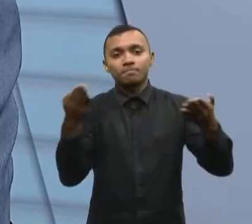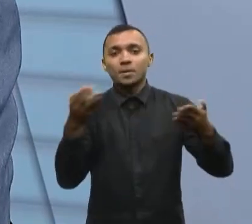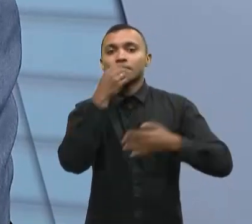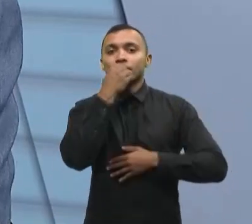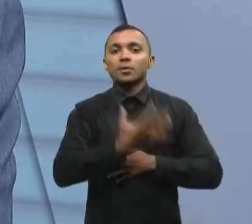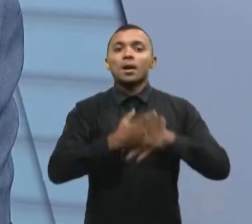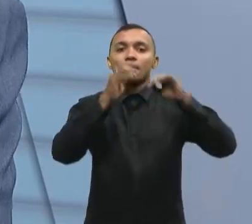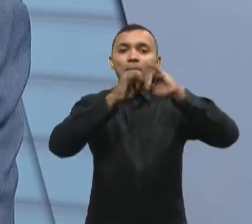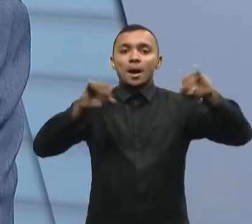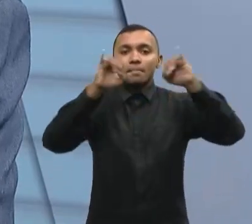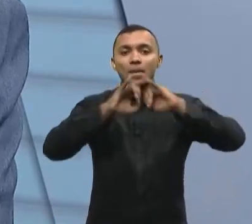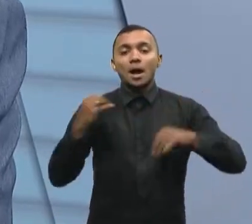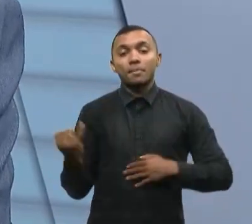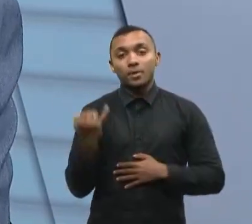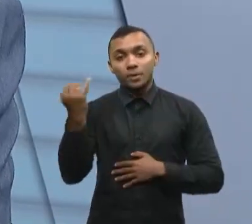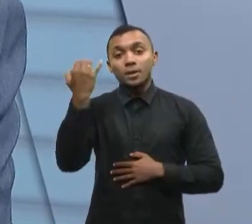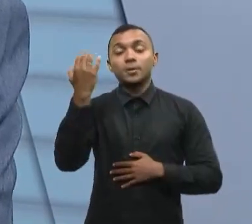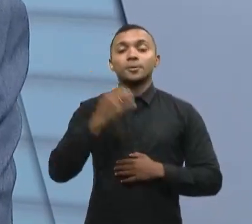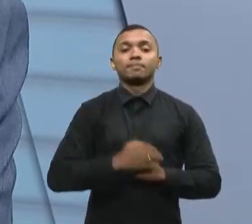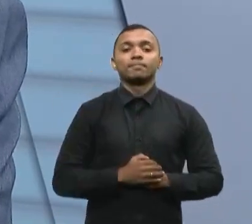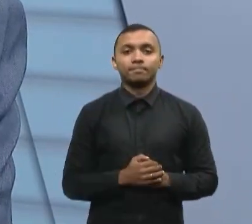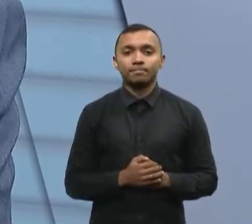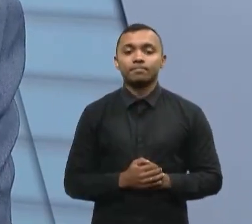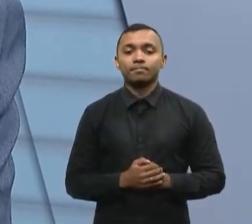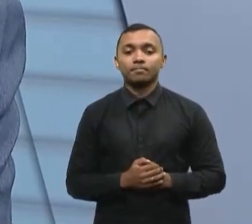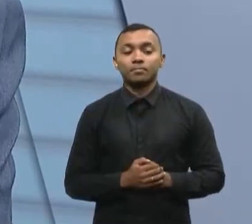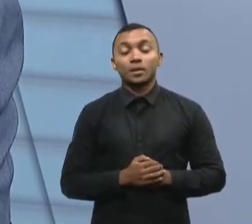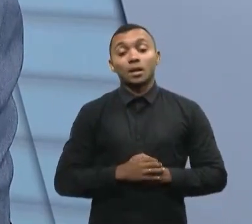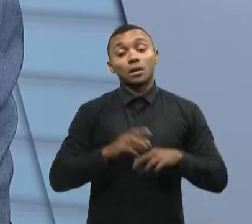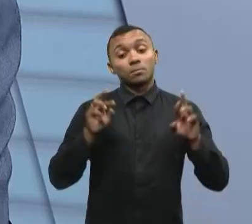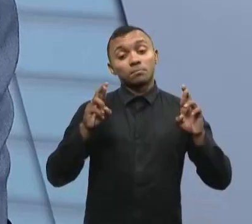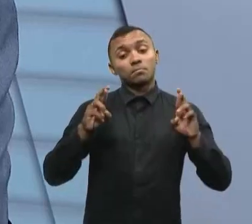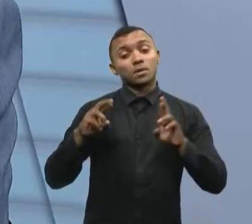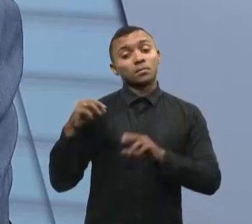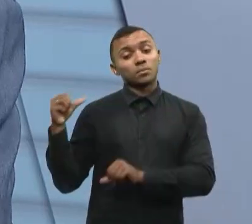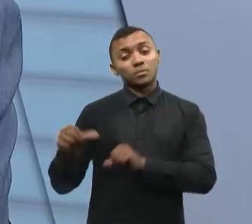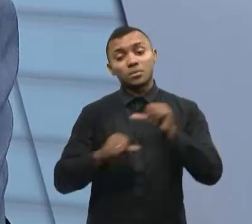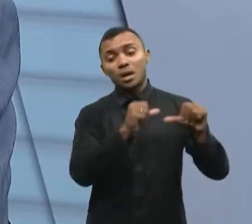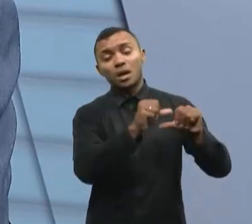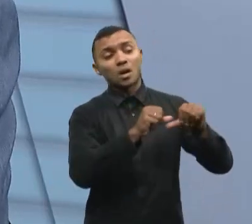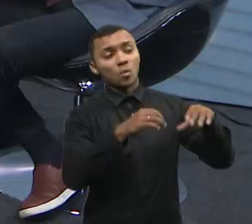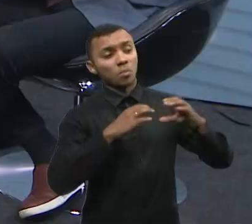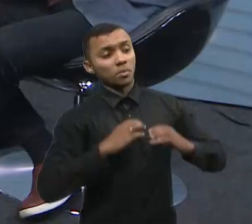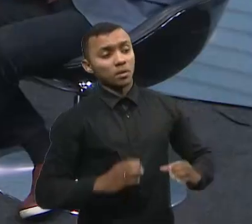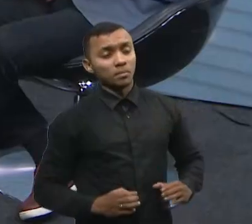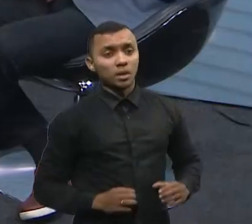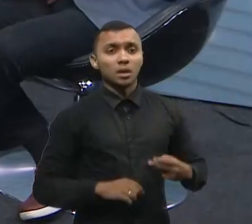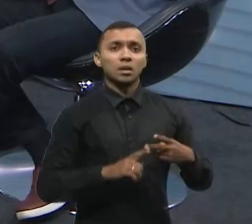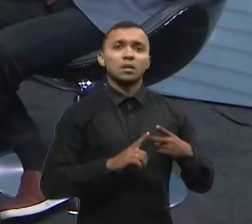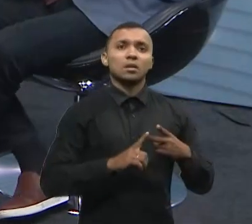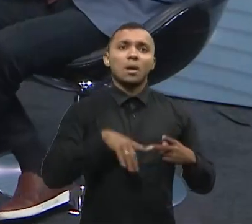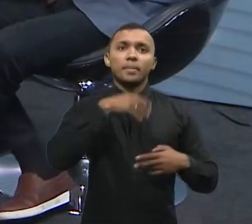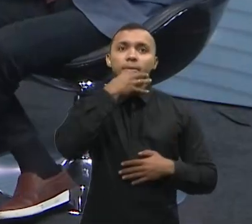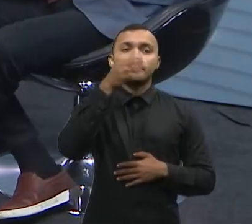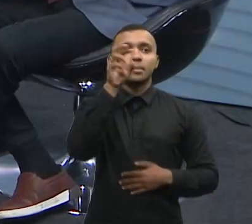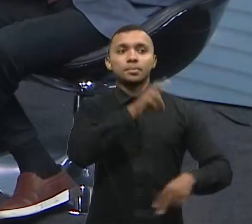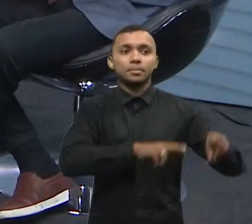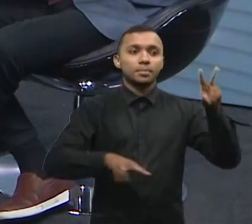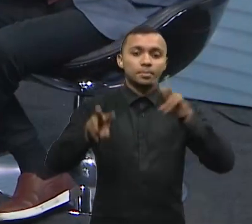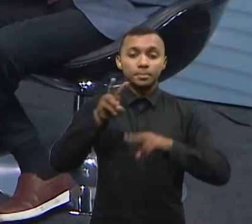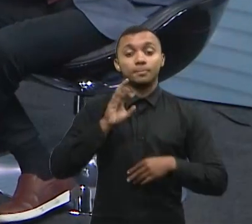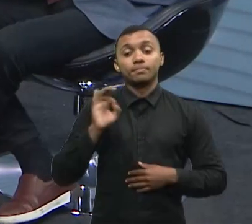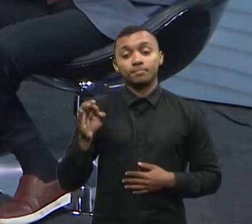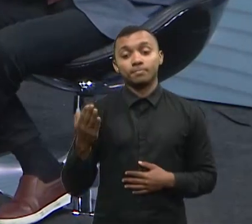informações importantes e, de alguma forma, né, mudar um pouco comportamentos, visões